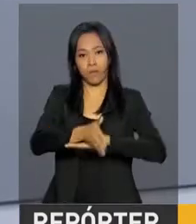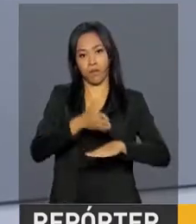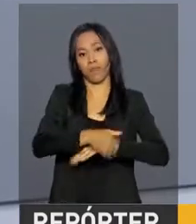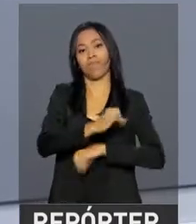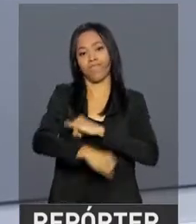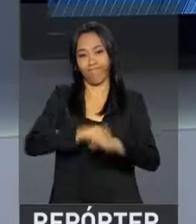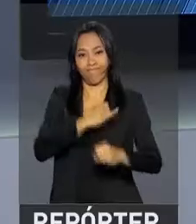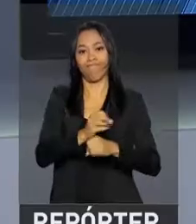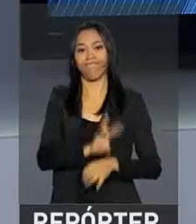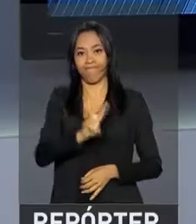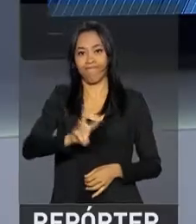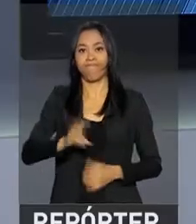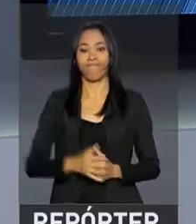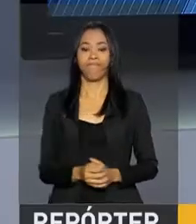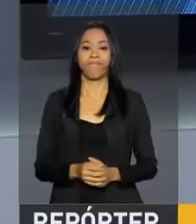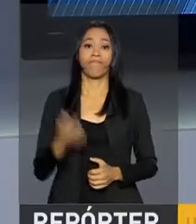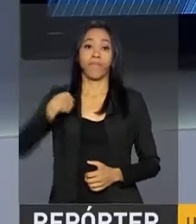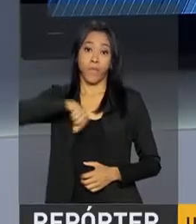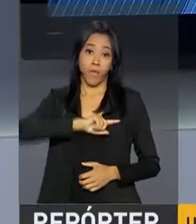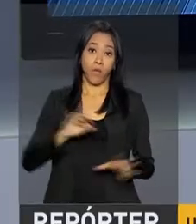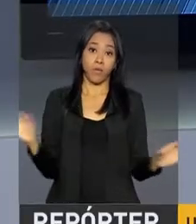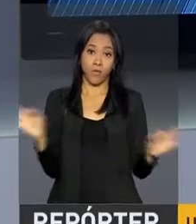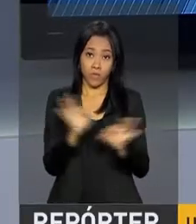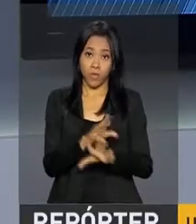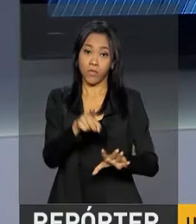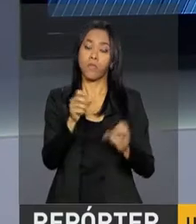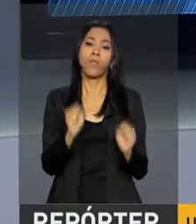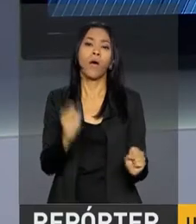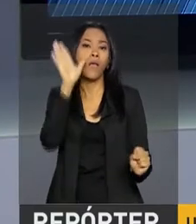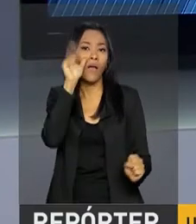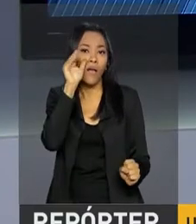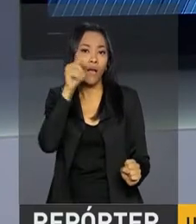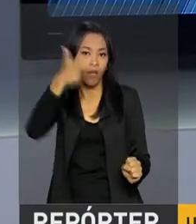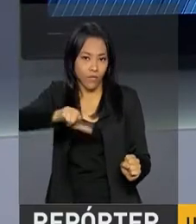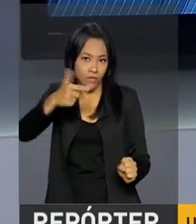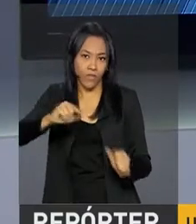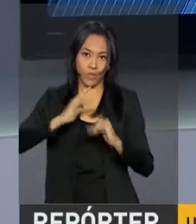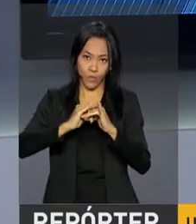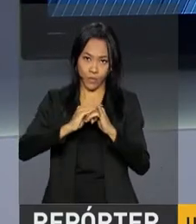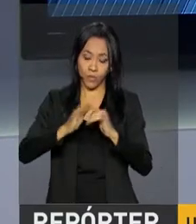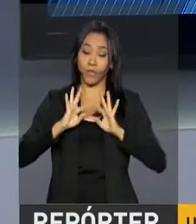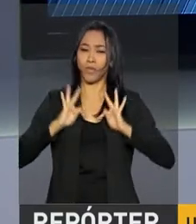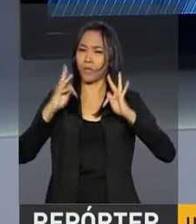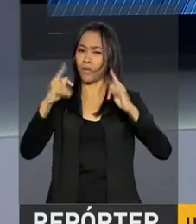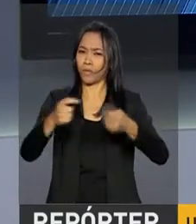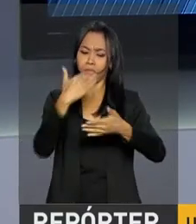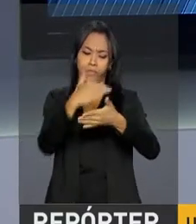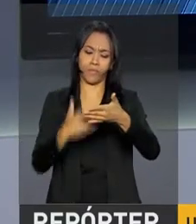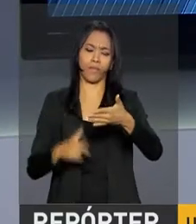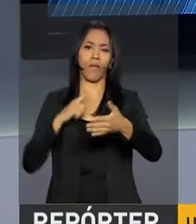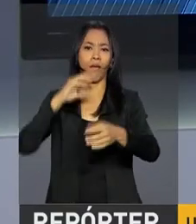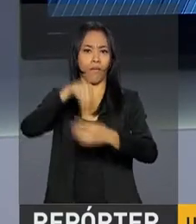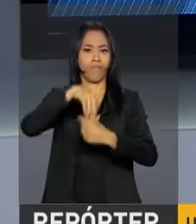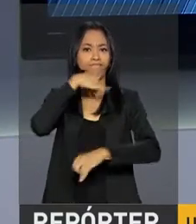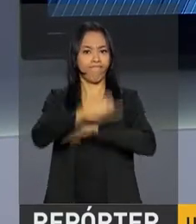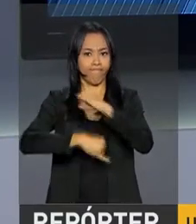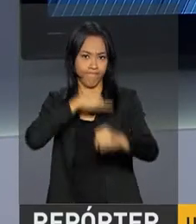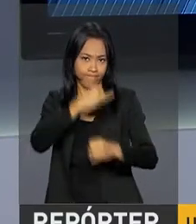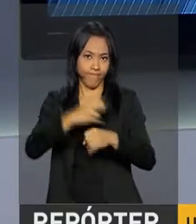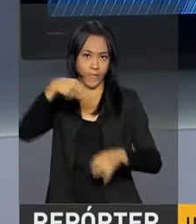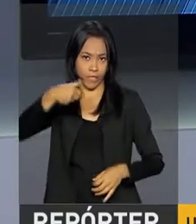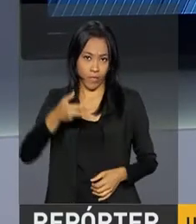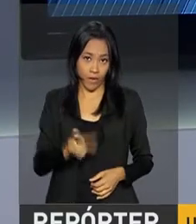internet nós ficamos por aqui você pode rever as reportagens no youtube e toda a programação também está na página da